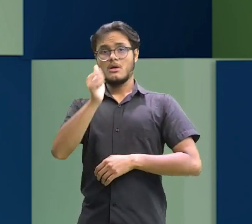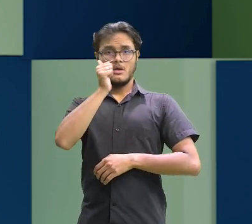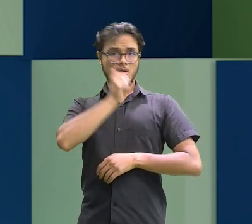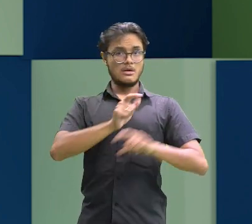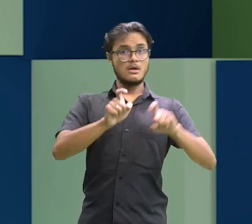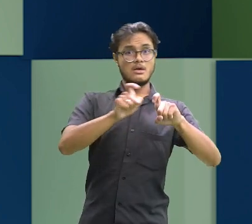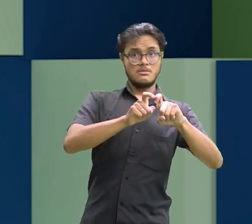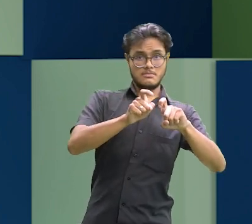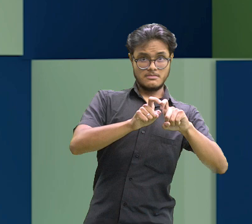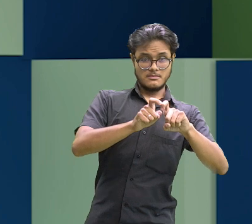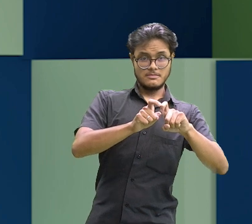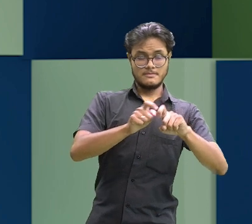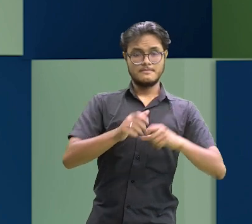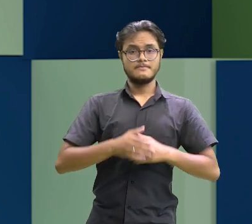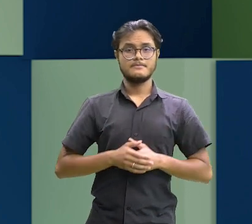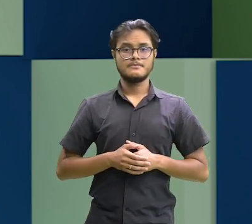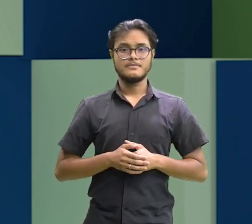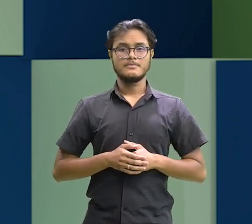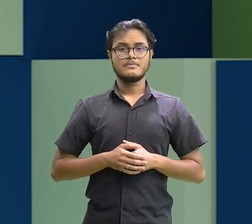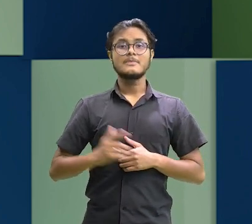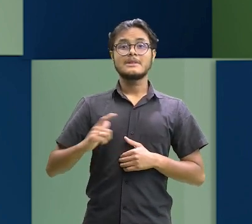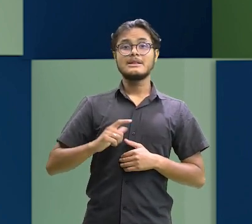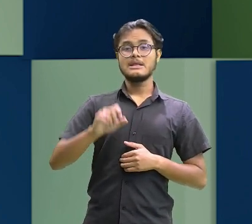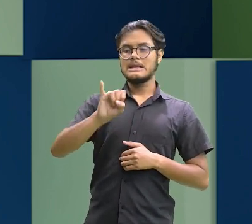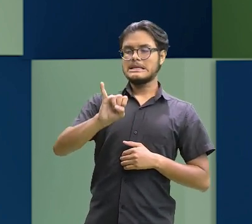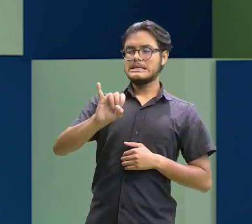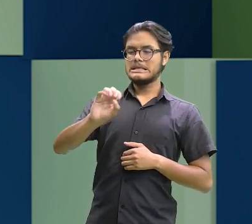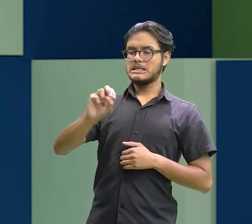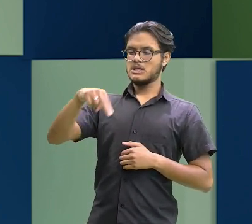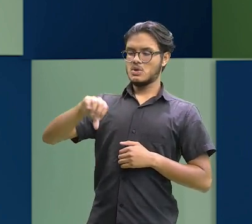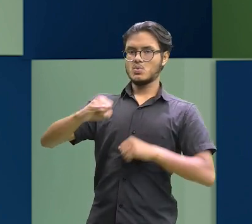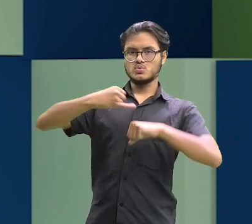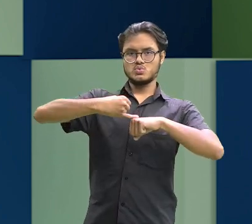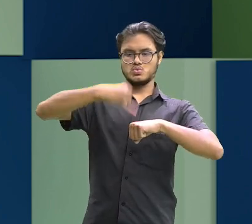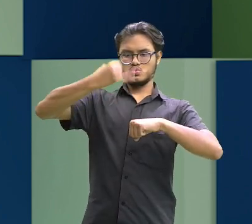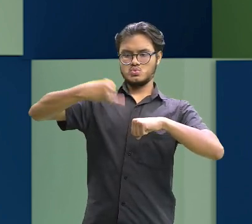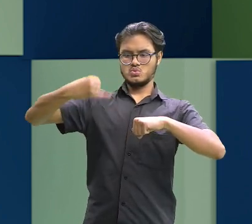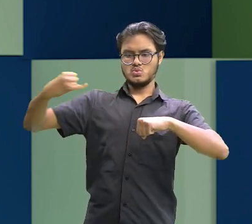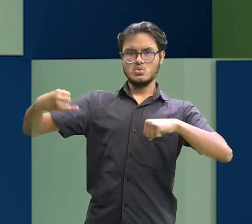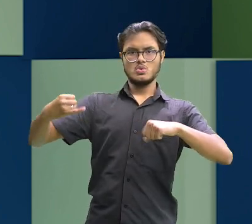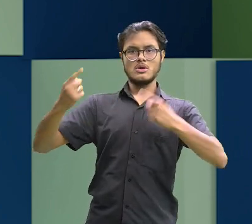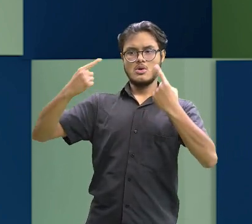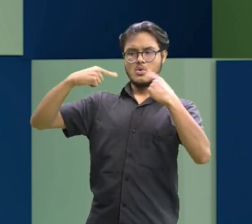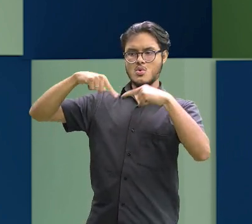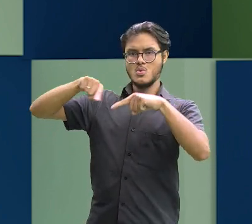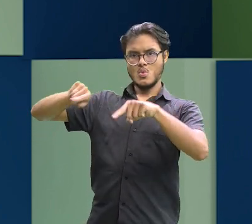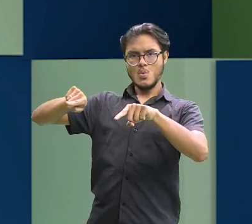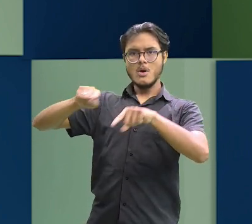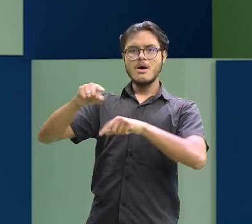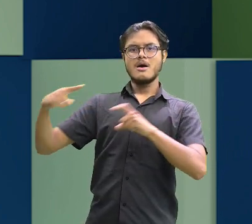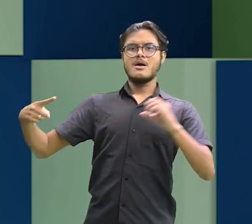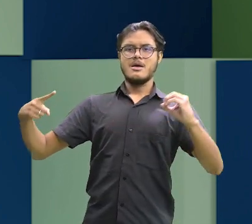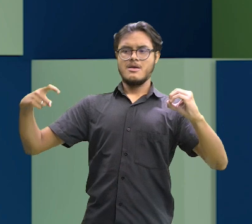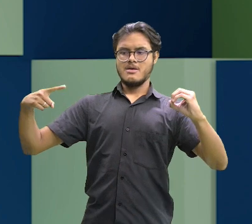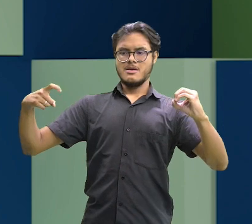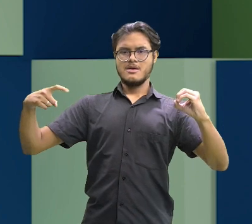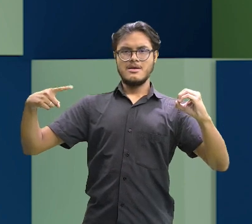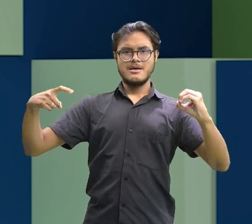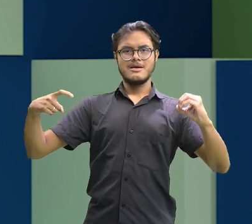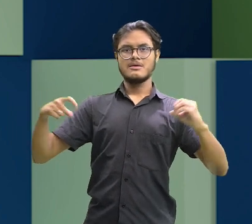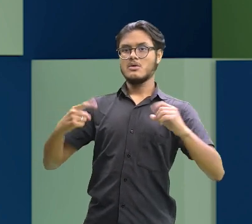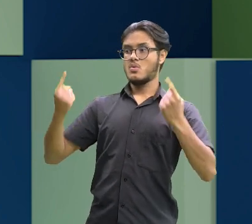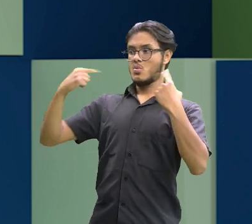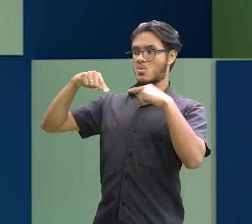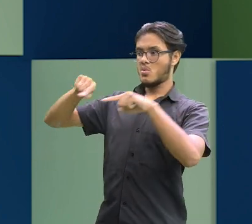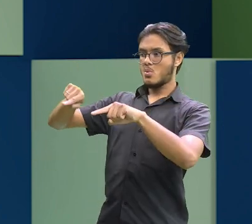libera íons, íons de cobre, que promove a alteração da mucosa cervical, da mucosa